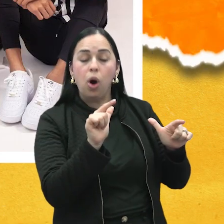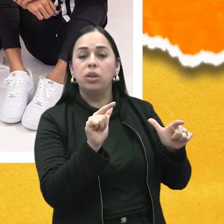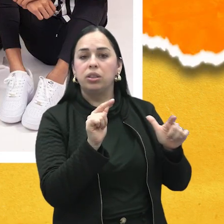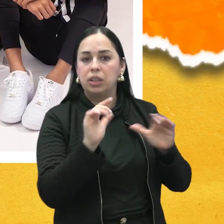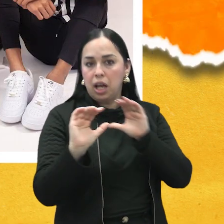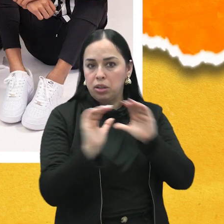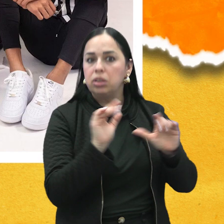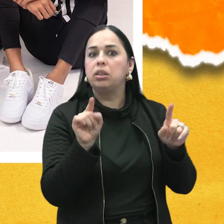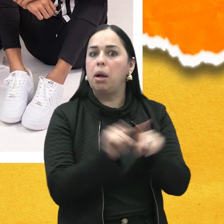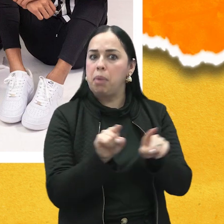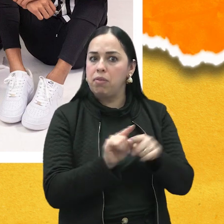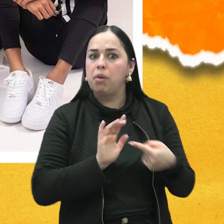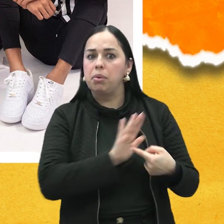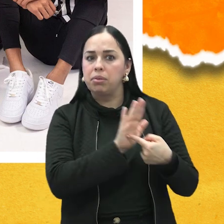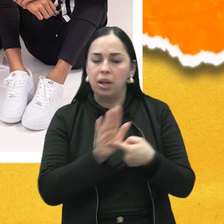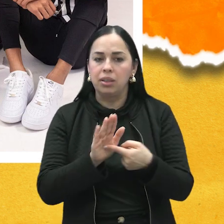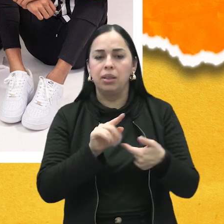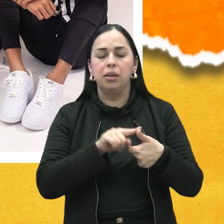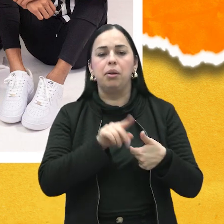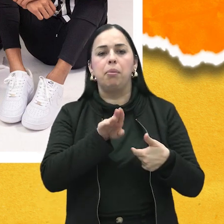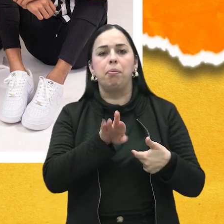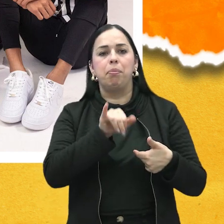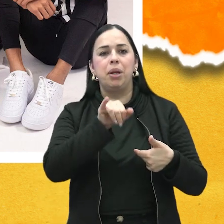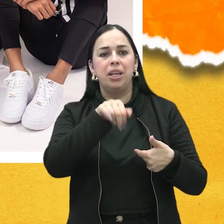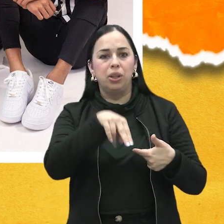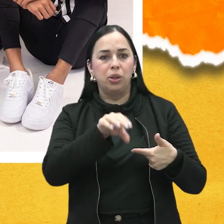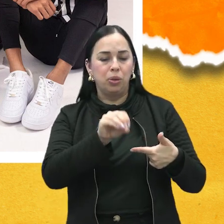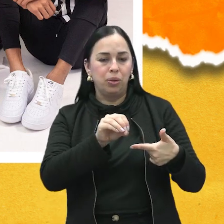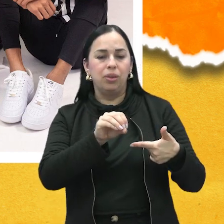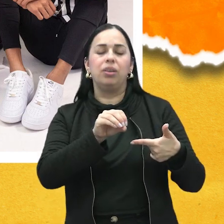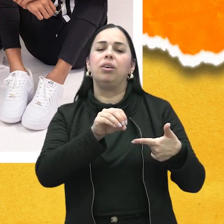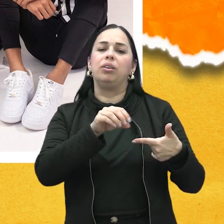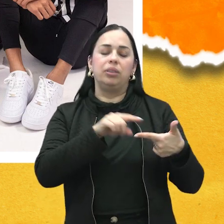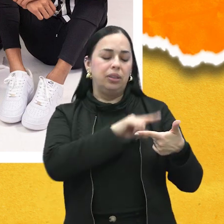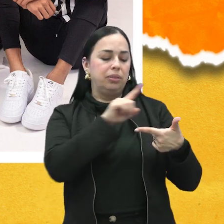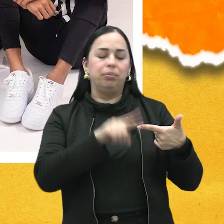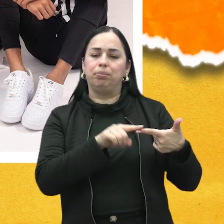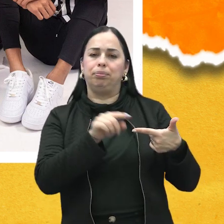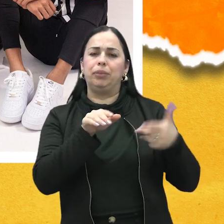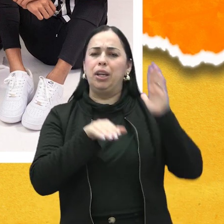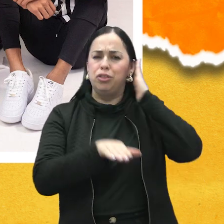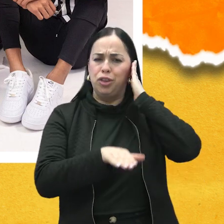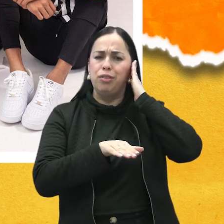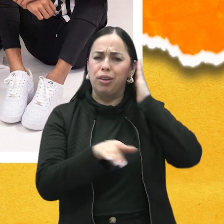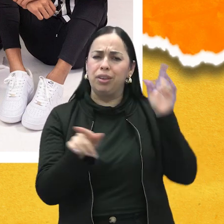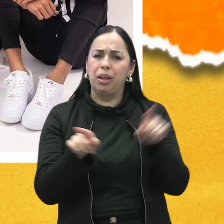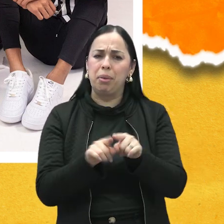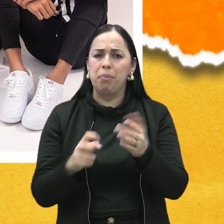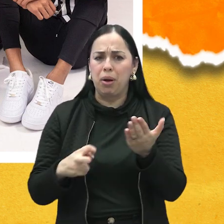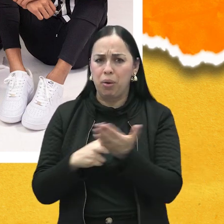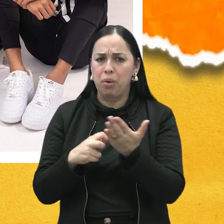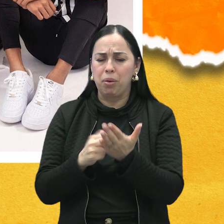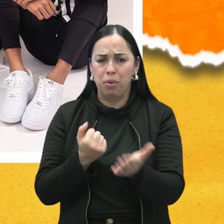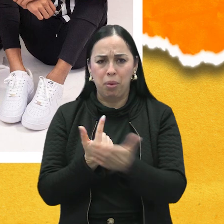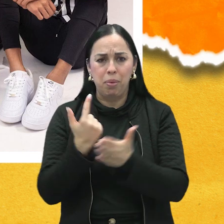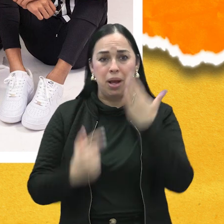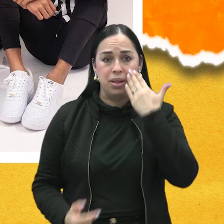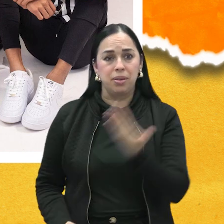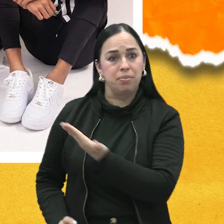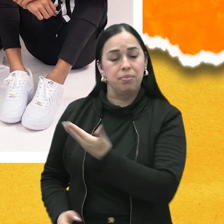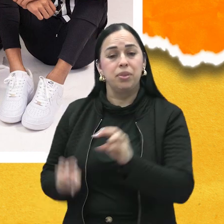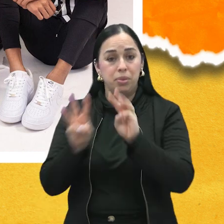daqui da região se apresentarão por lá, como Brilho no Olhar, Thales e Lucas e DJ Murilo Batista. Então, para comprar os ingressos é pelo